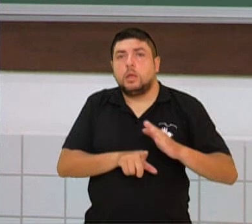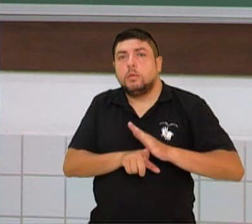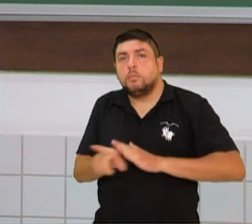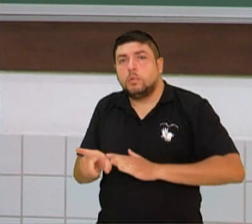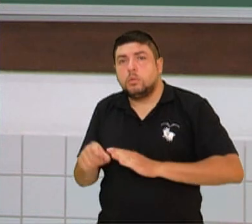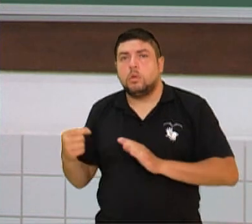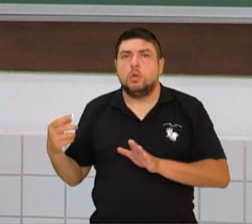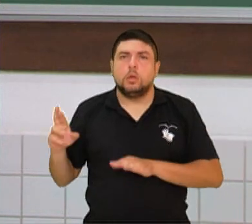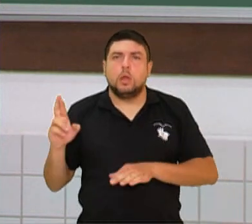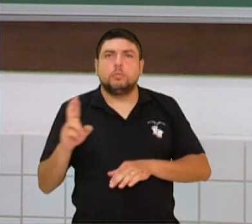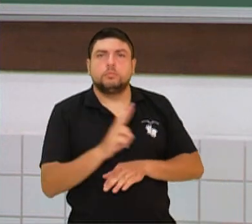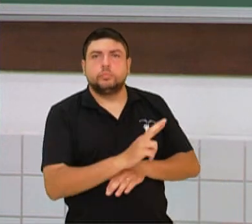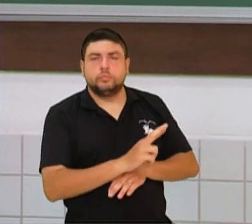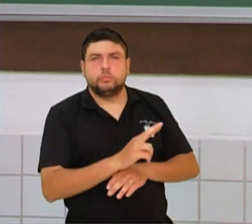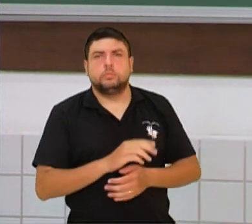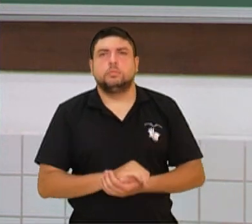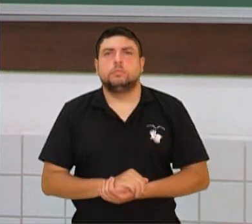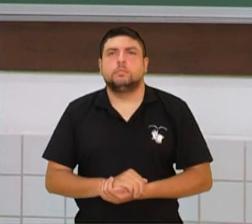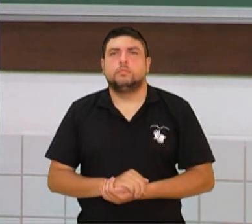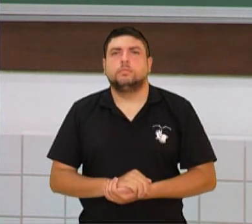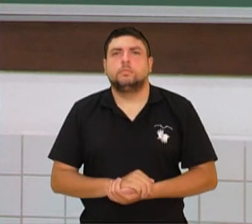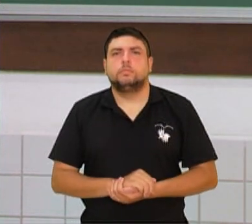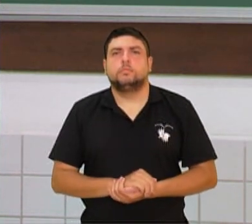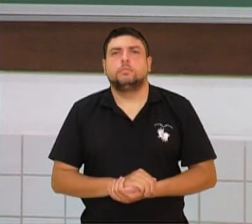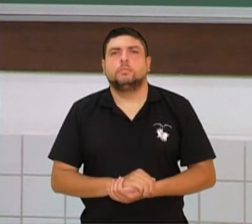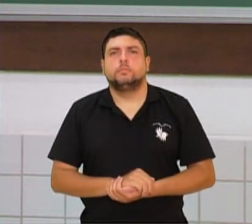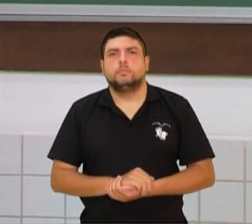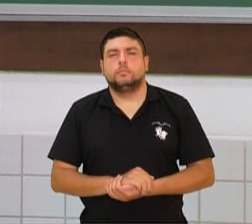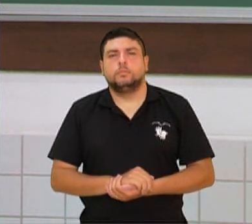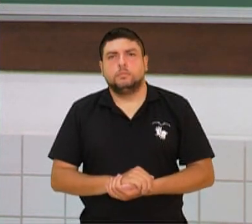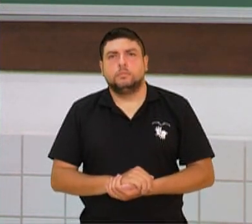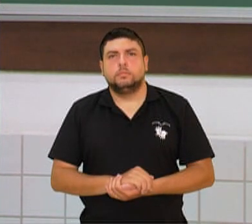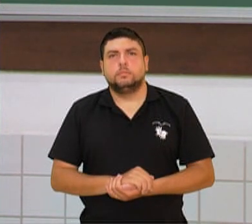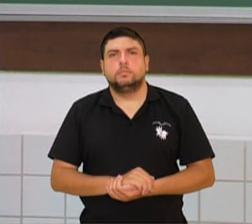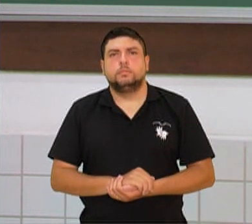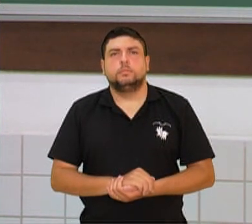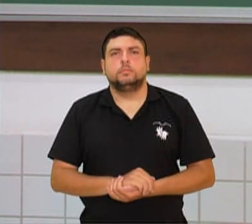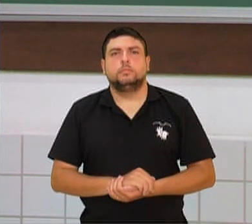está respondendo ali, ok?